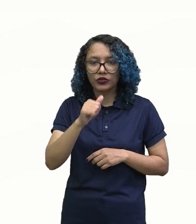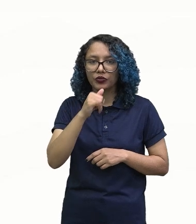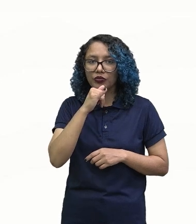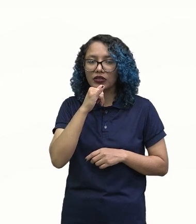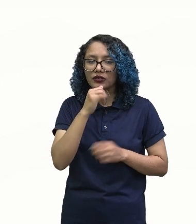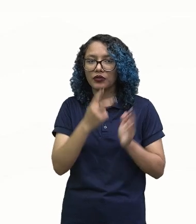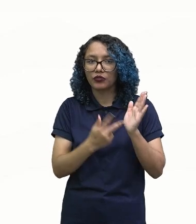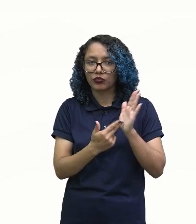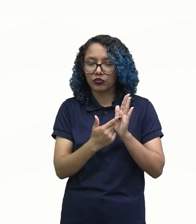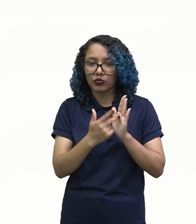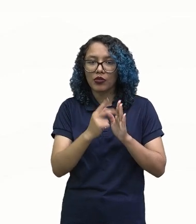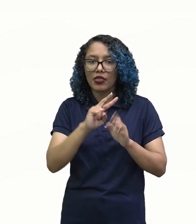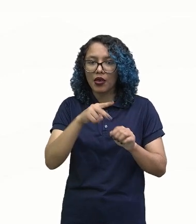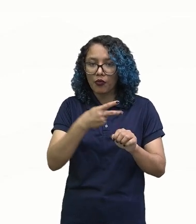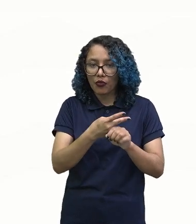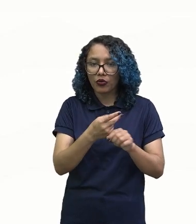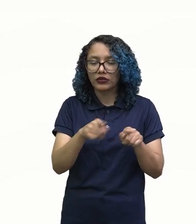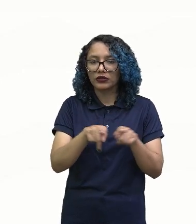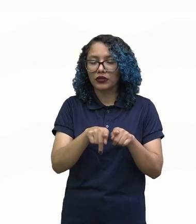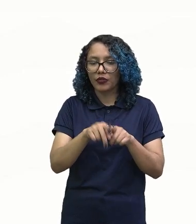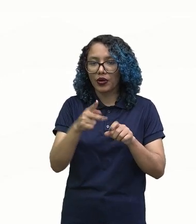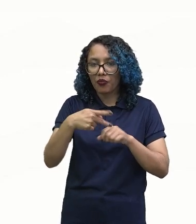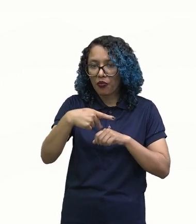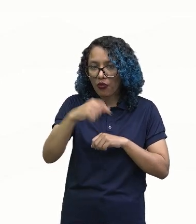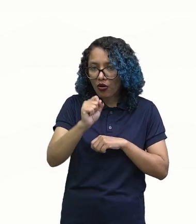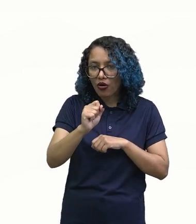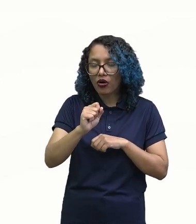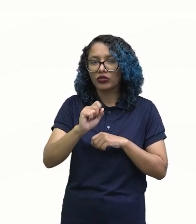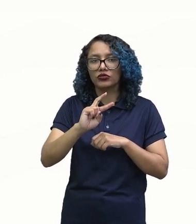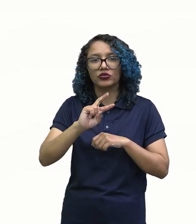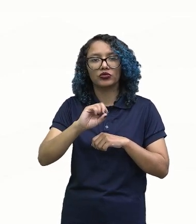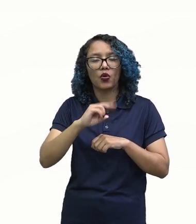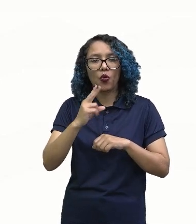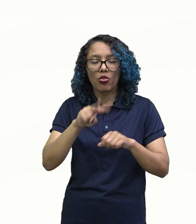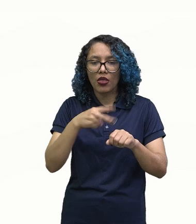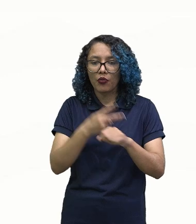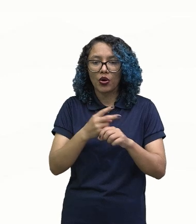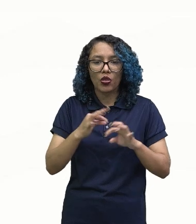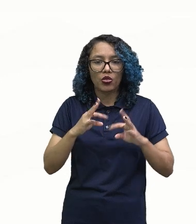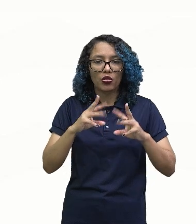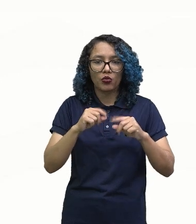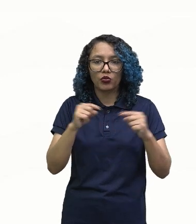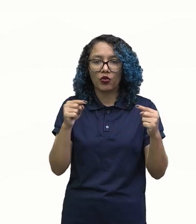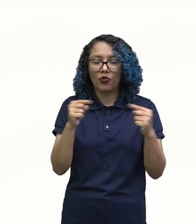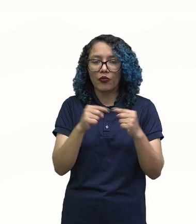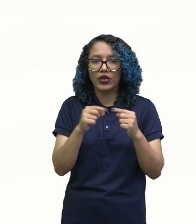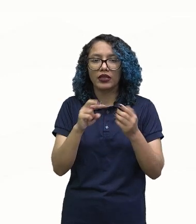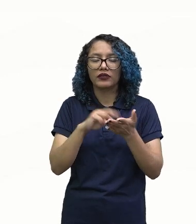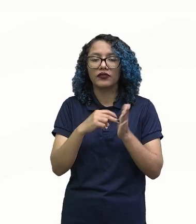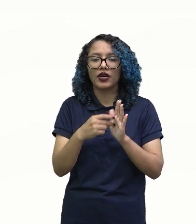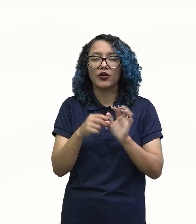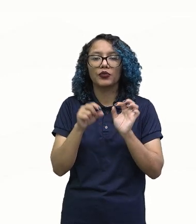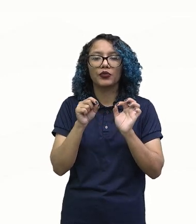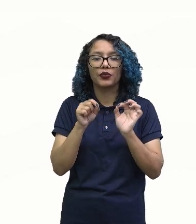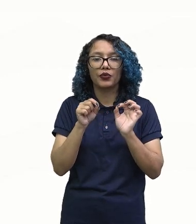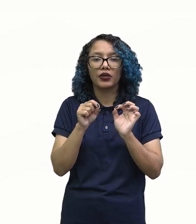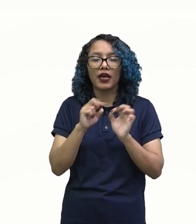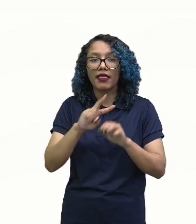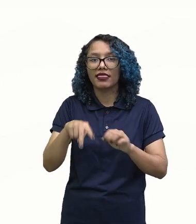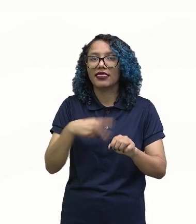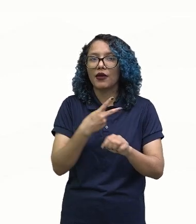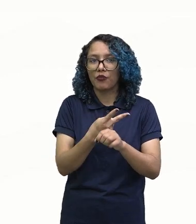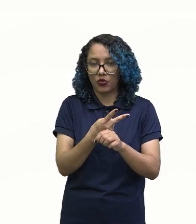pós-operatório, pós-graduação, pós-por. Então, são todos sentidos de posição